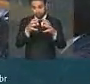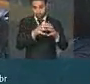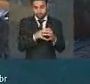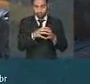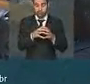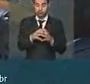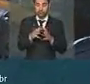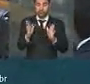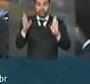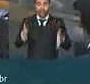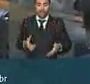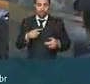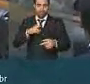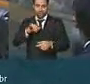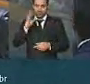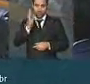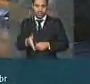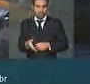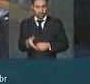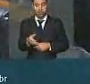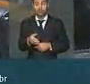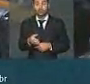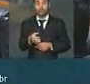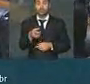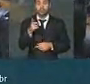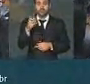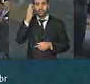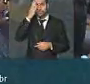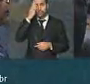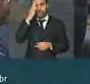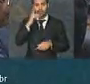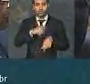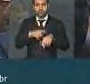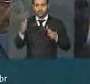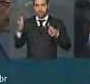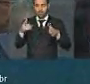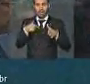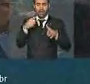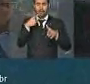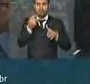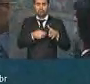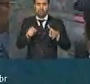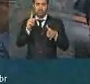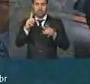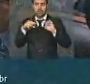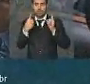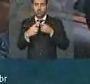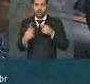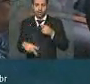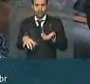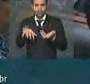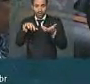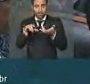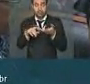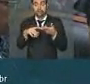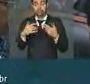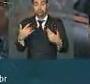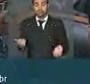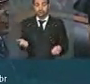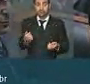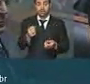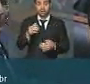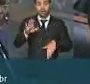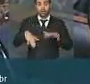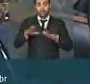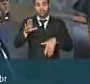teremos e nós sabemos disso períodos em que não haja muita necessidade de reunião do congresso o acúmulo por